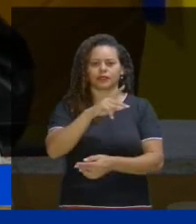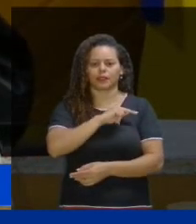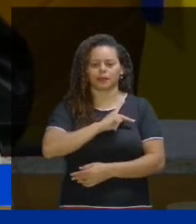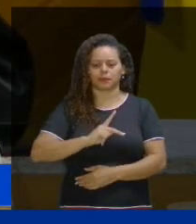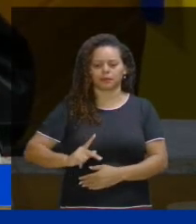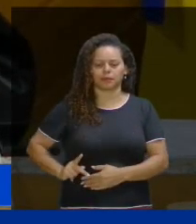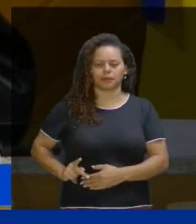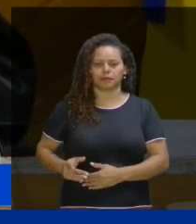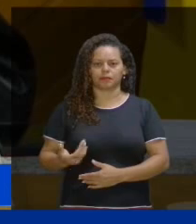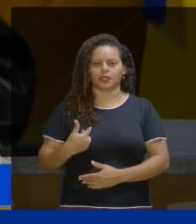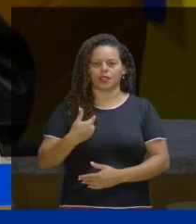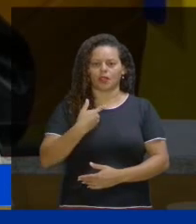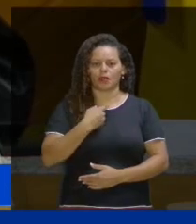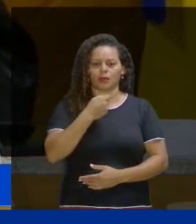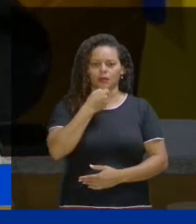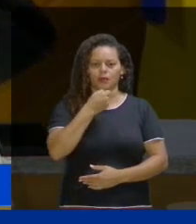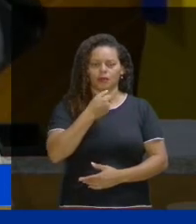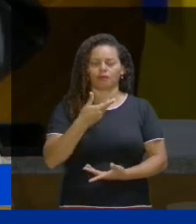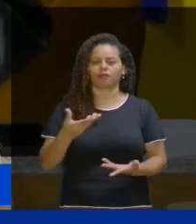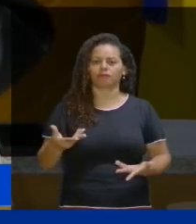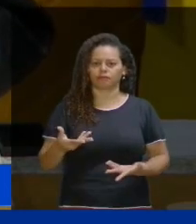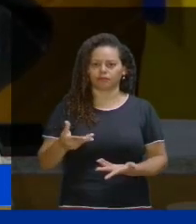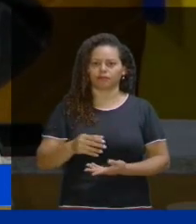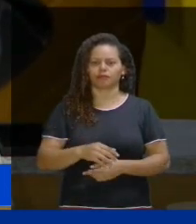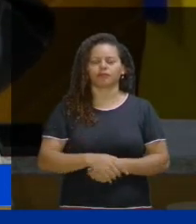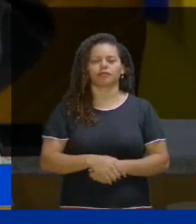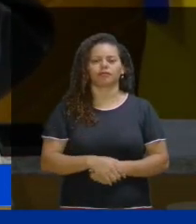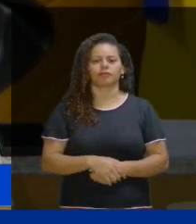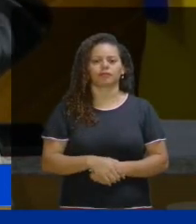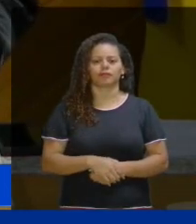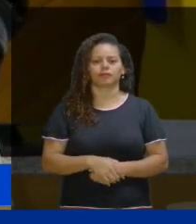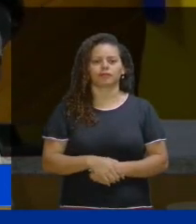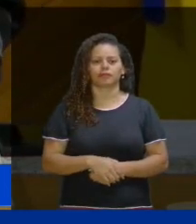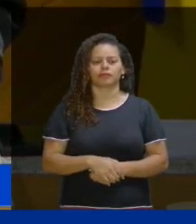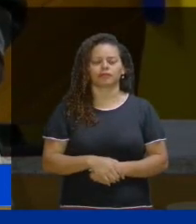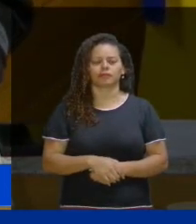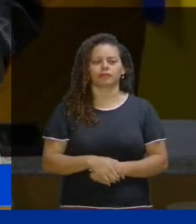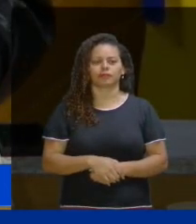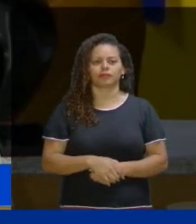presidencial, de onde falo neste momento.